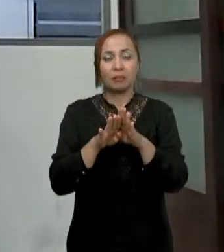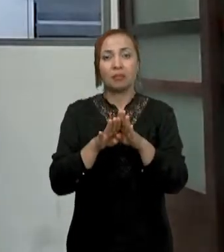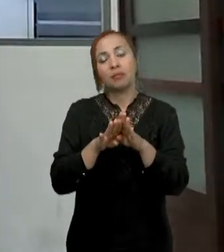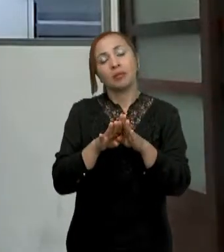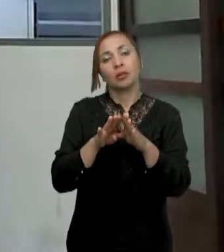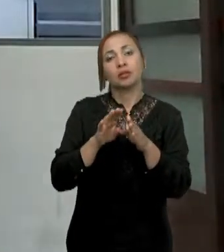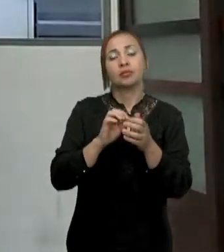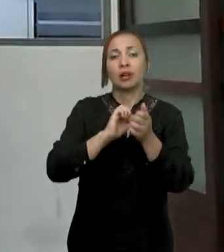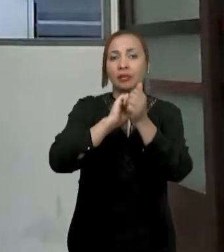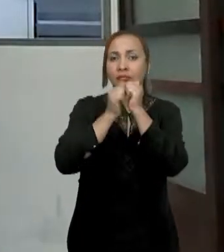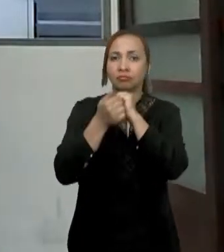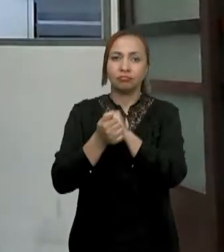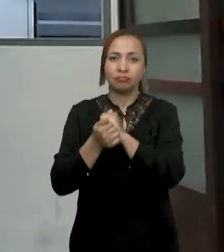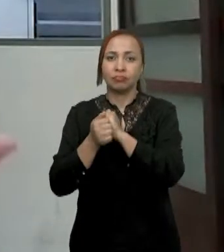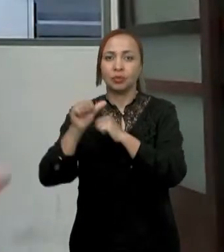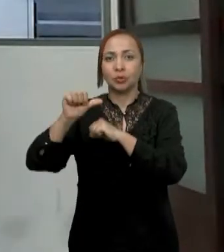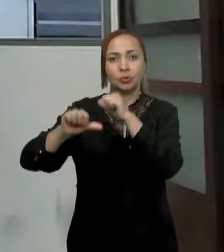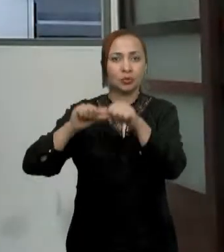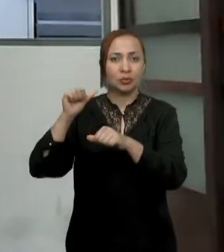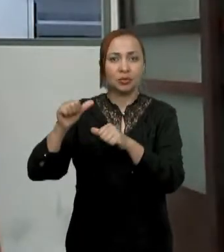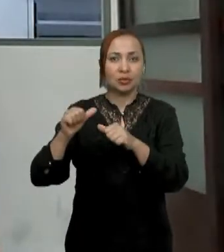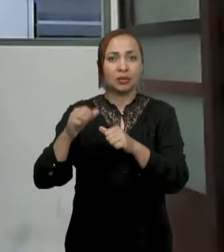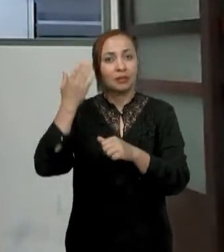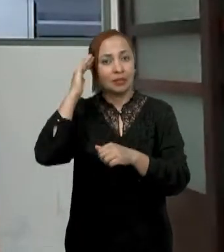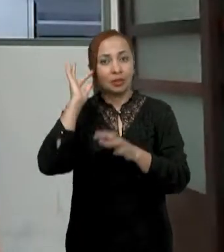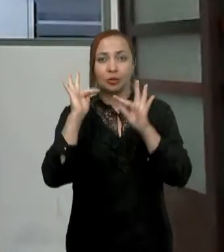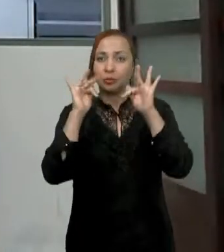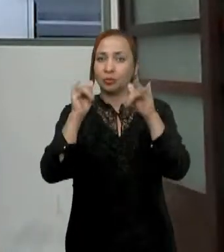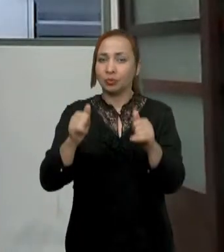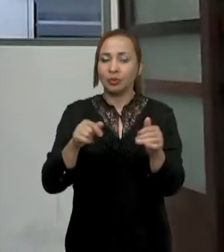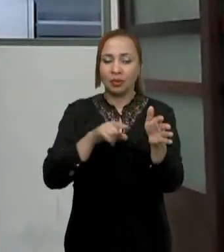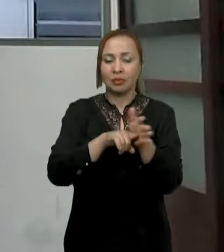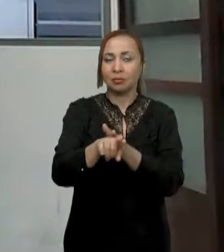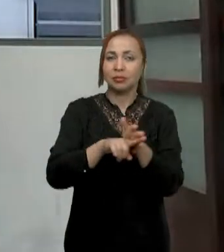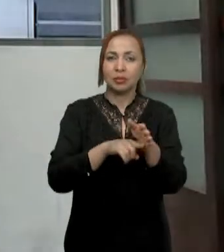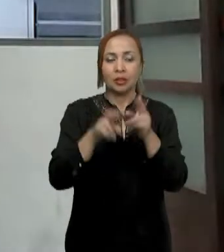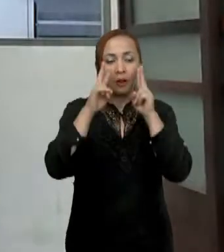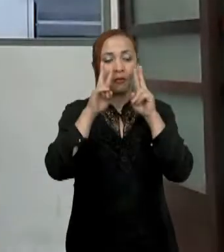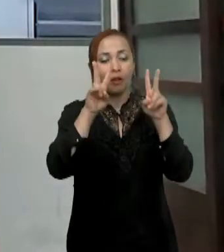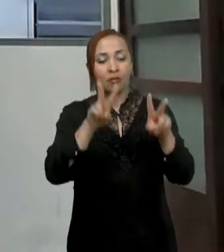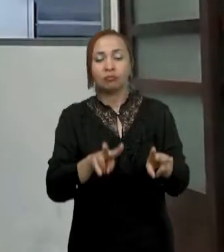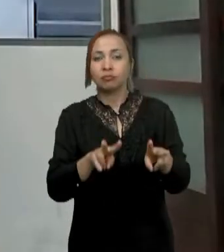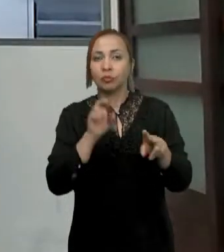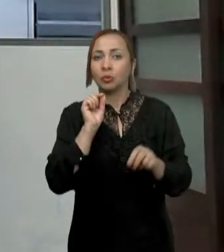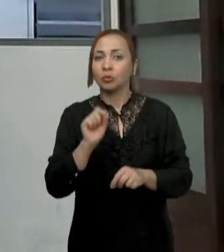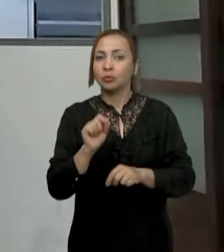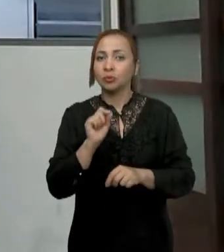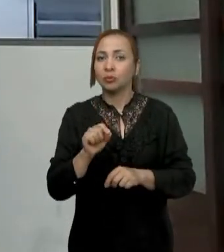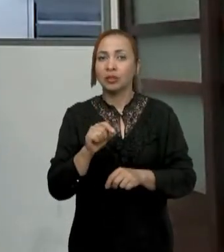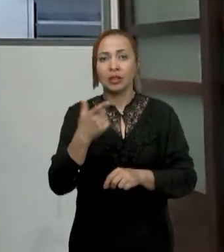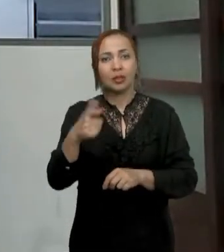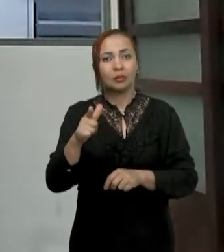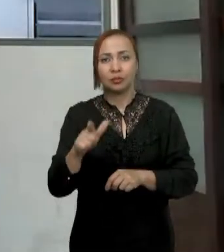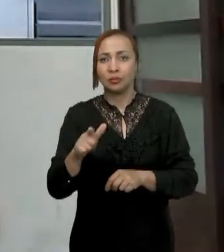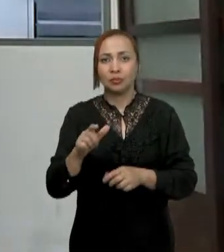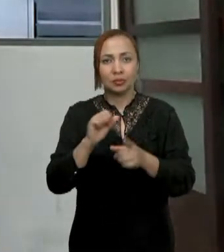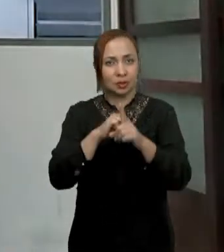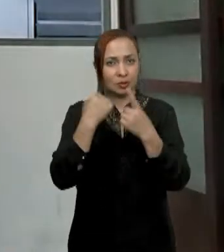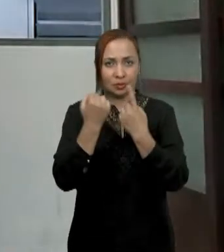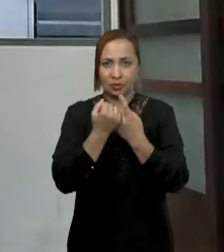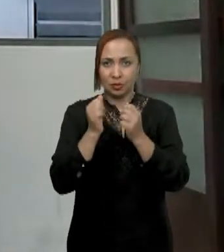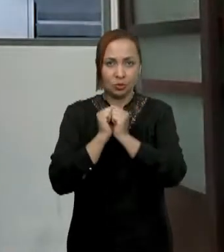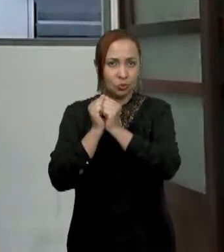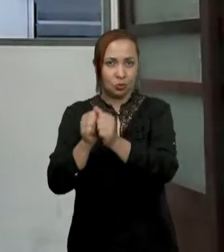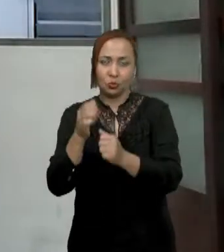ao hábito alimentar, né? E como conclusão, na nossa pesquisa, nós verificamos que não existia